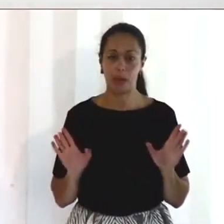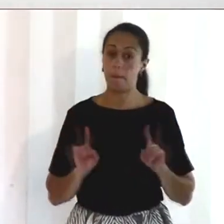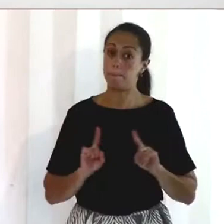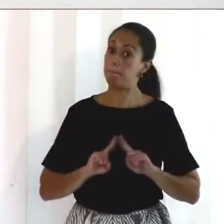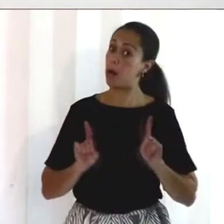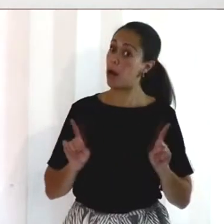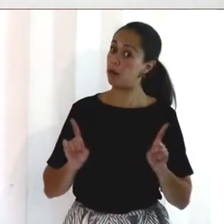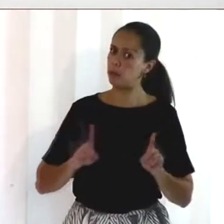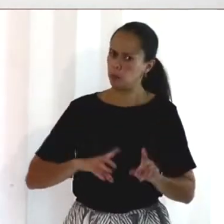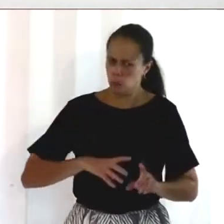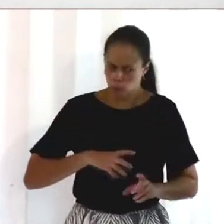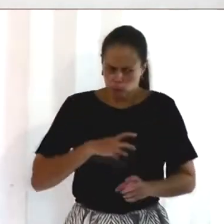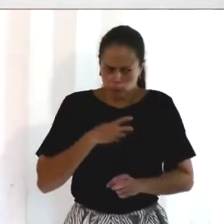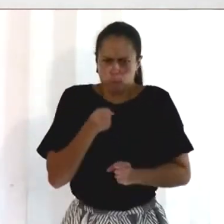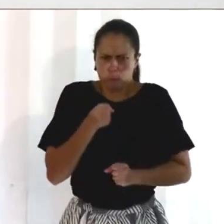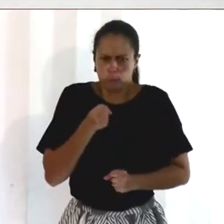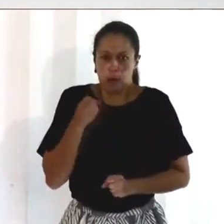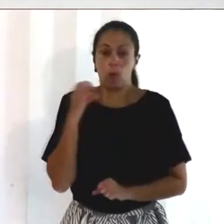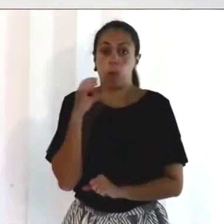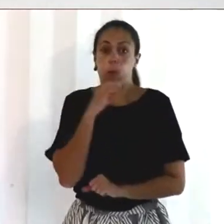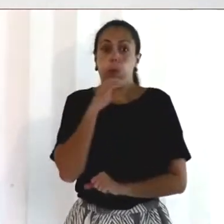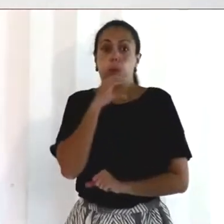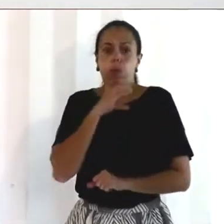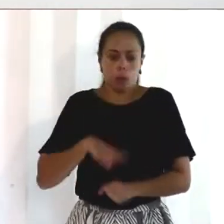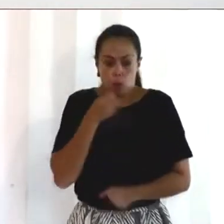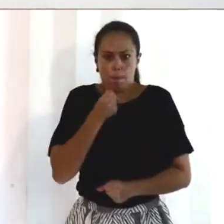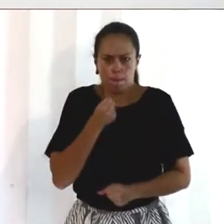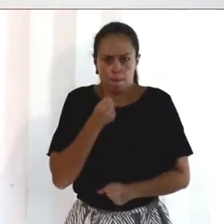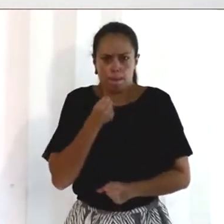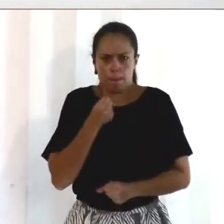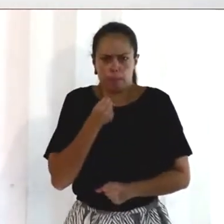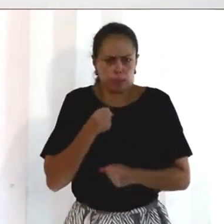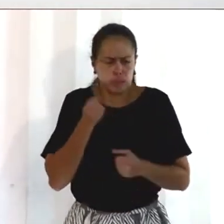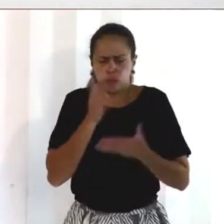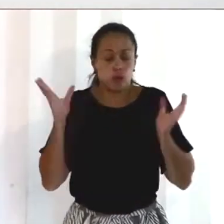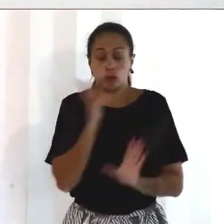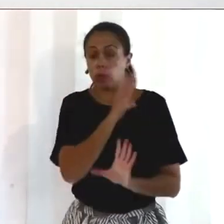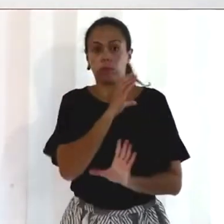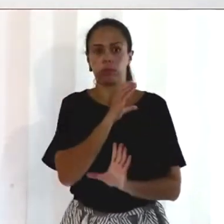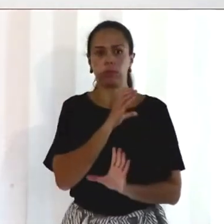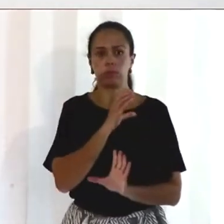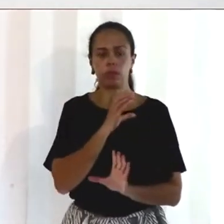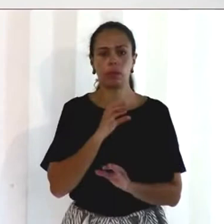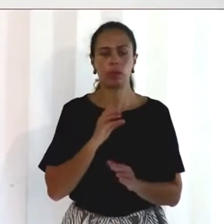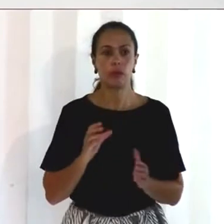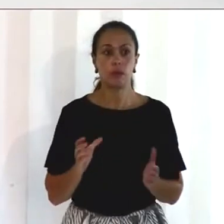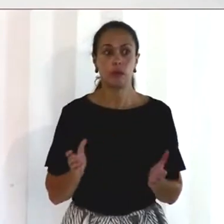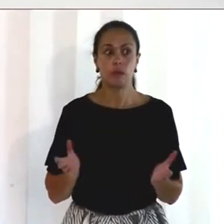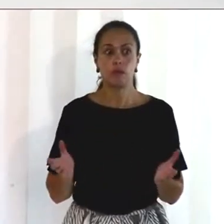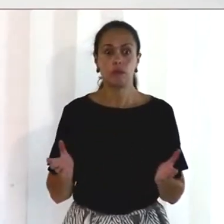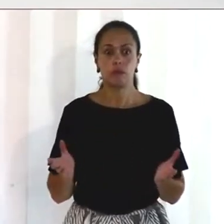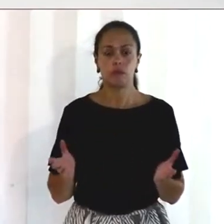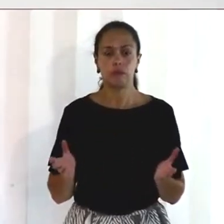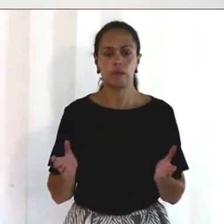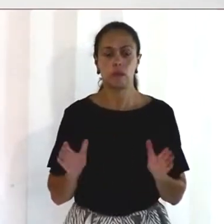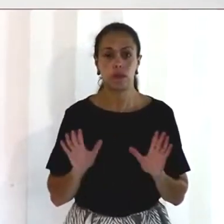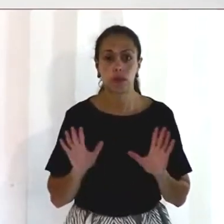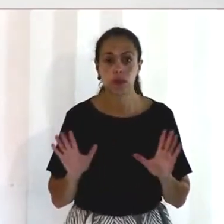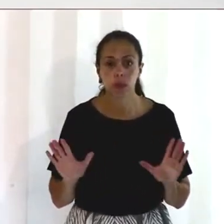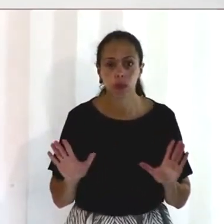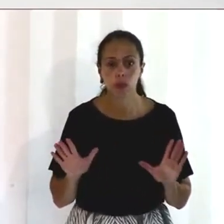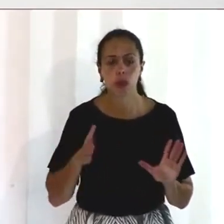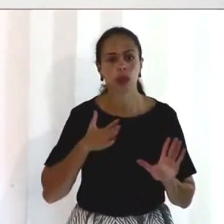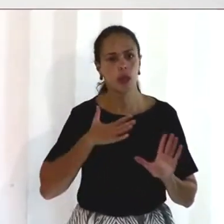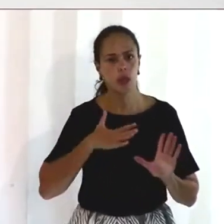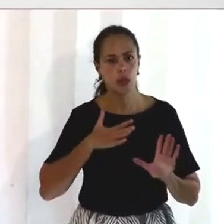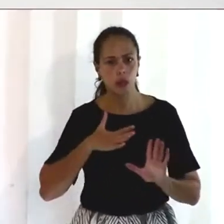Outro exemplo: vacina liberada no Brasil. De repente se começa a perceber pessoas fora do